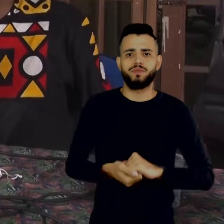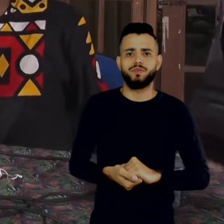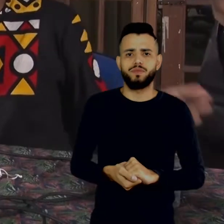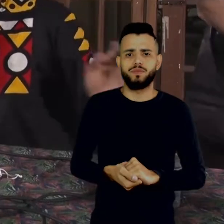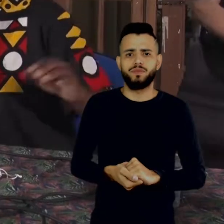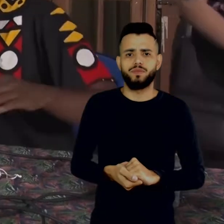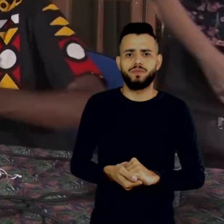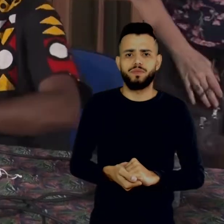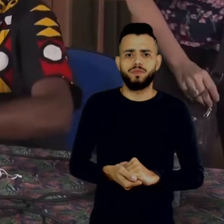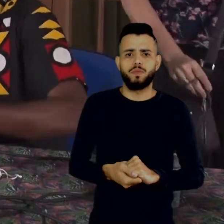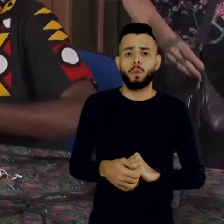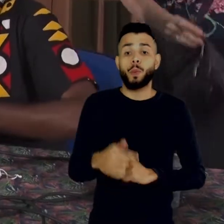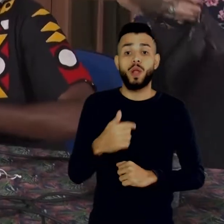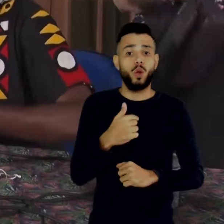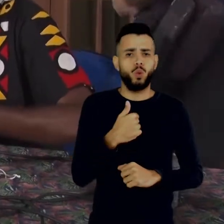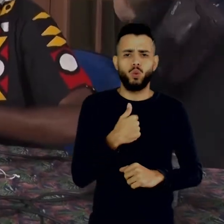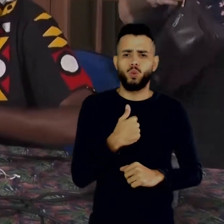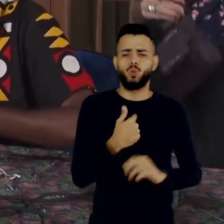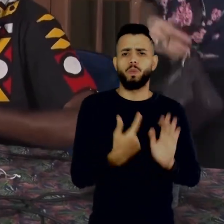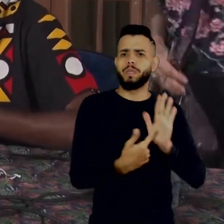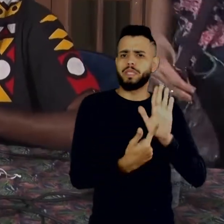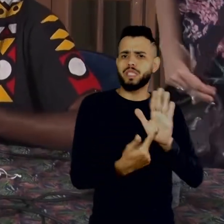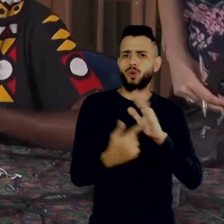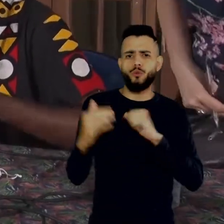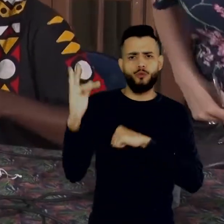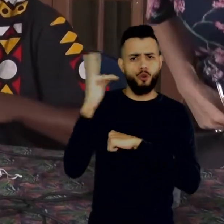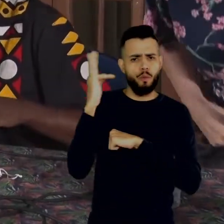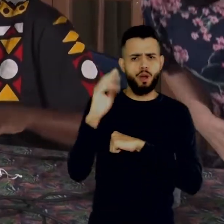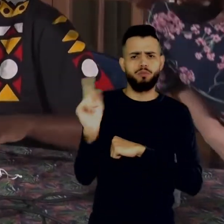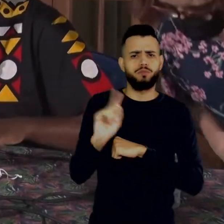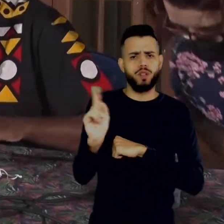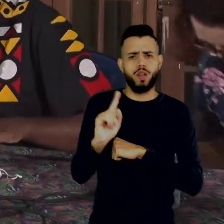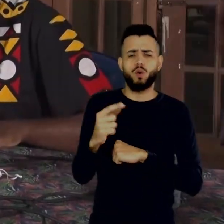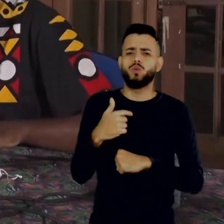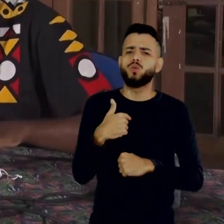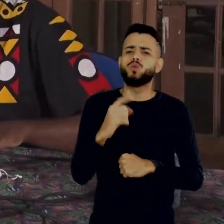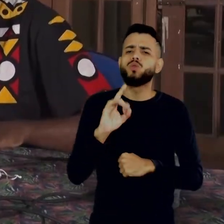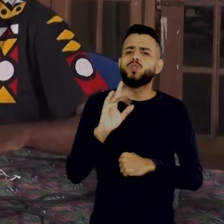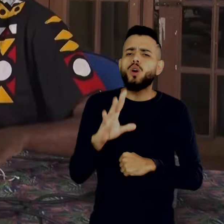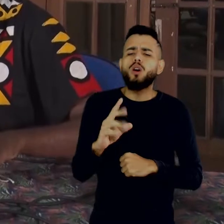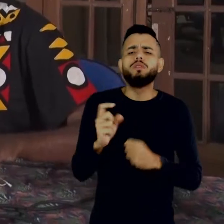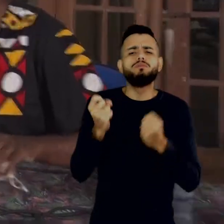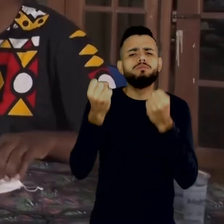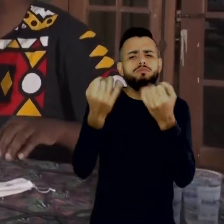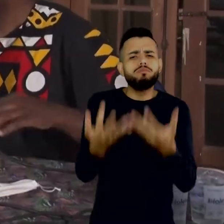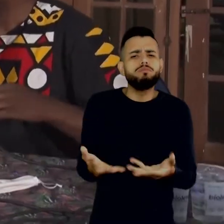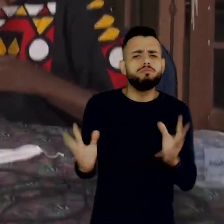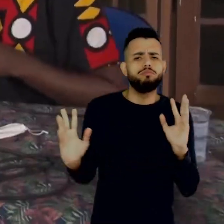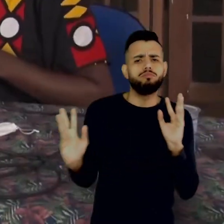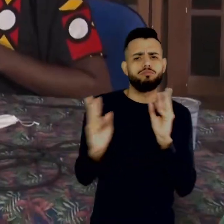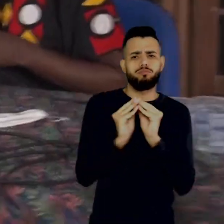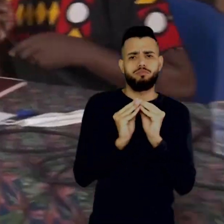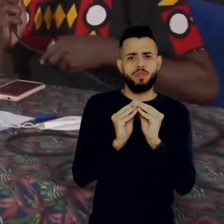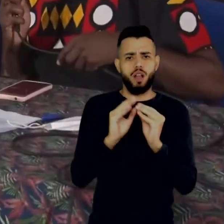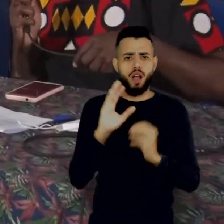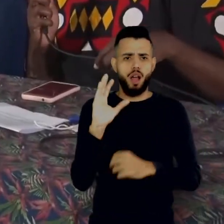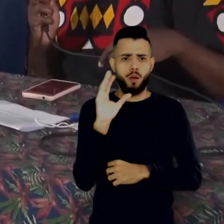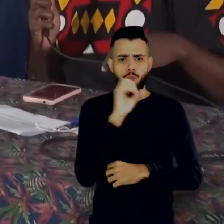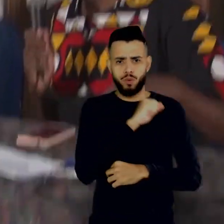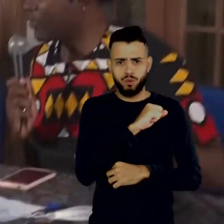Eu não vou fazer a apresentação formal que já foi feita, eu queria fazer um relato rápido, né, sobre a